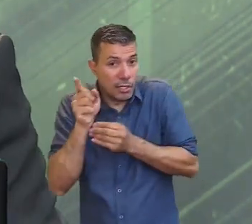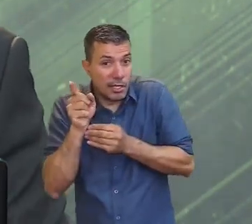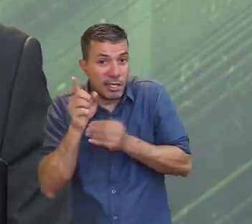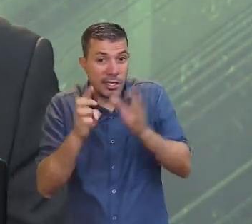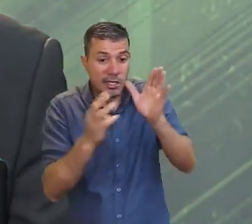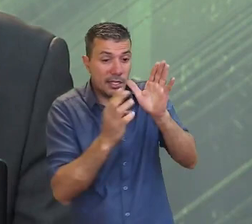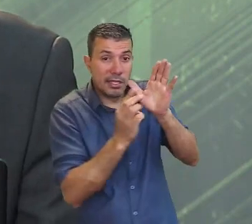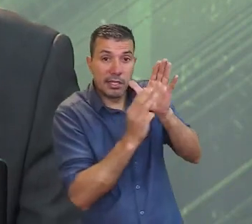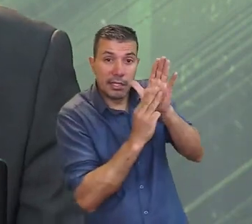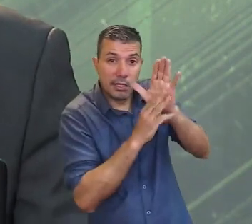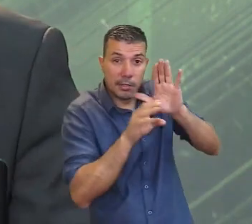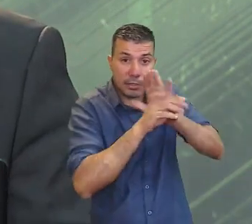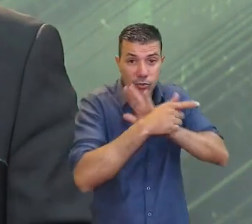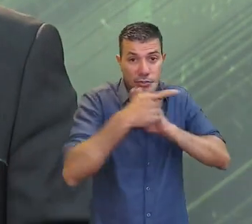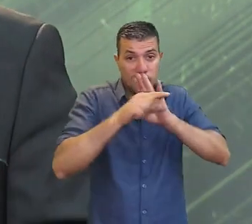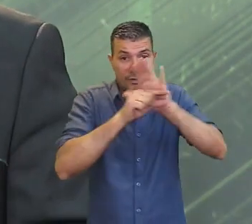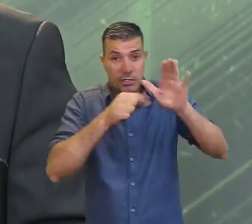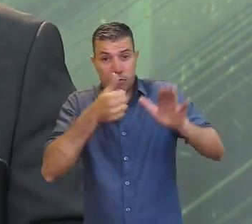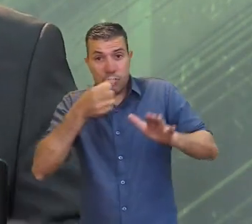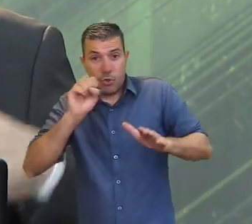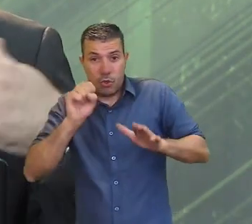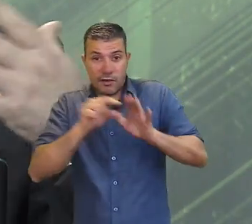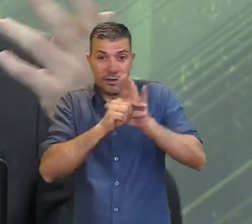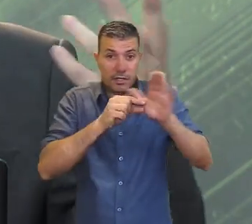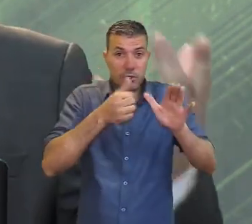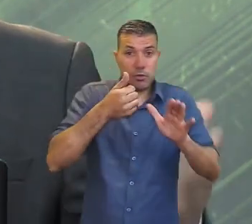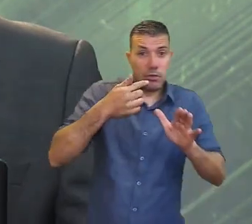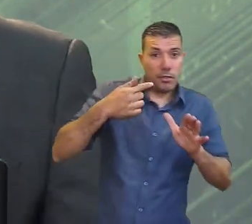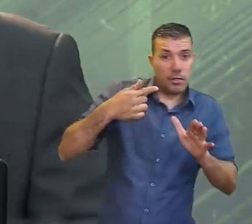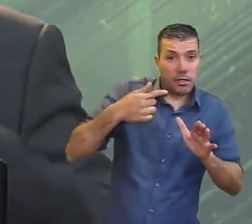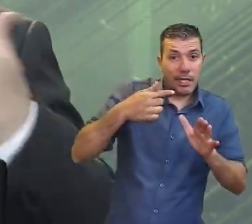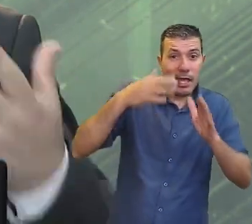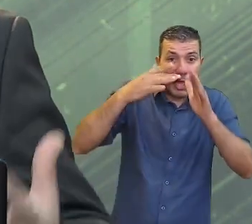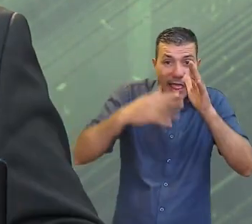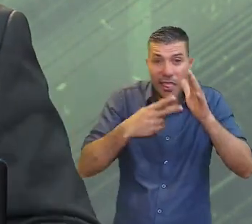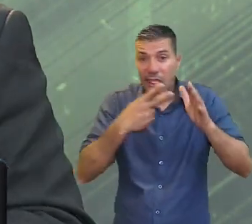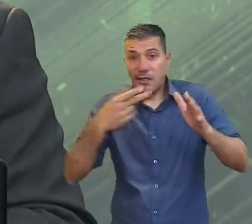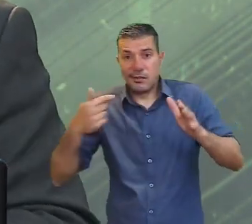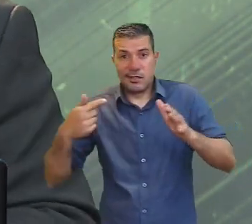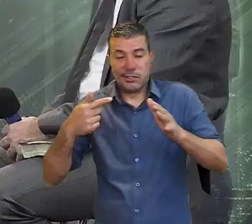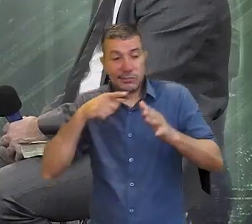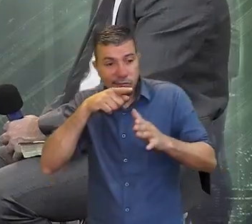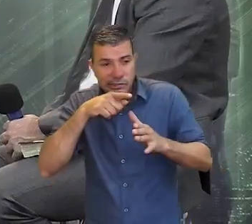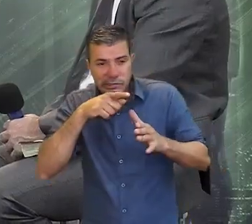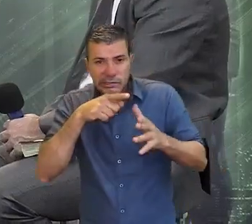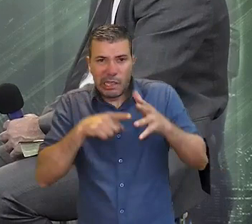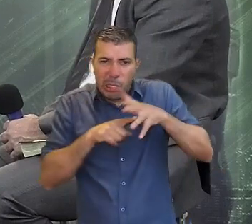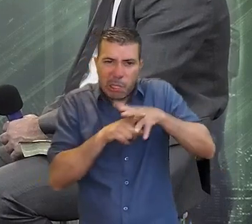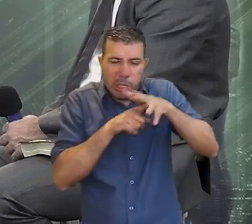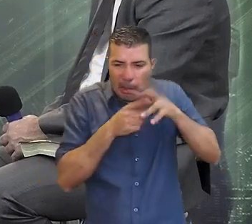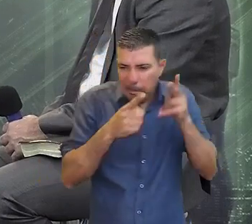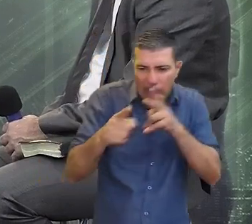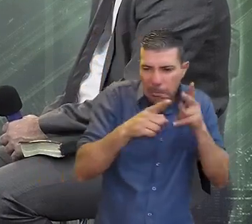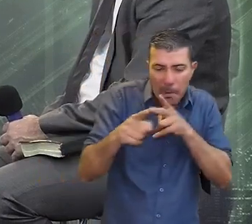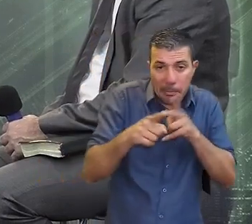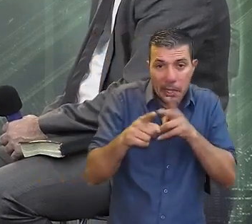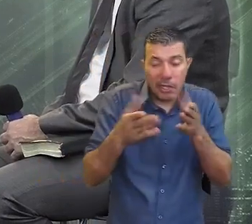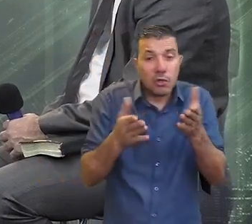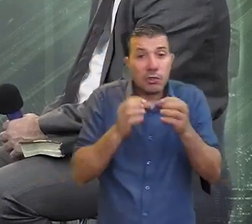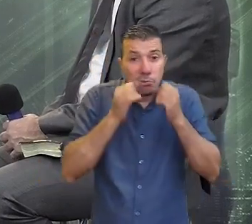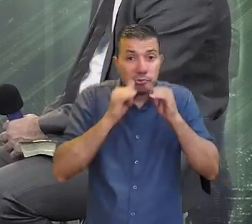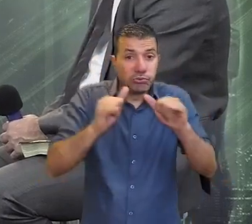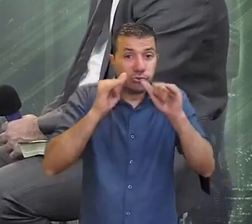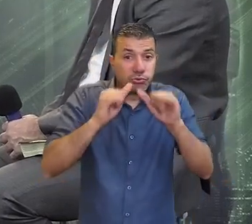Daniel 7, 18 e 27. Mas após esse ataque devastador também do chifre, foi feito o anúncio de que